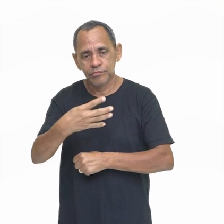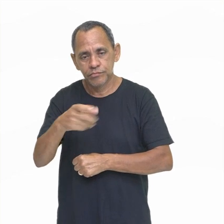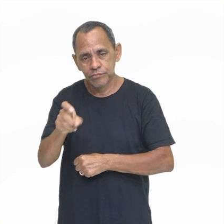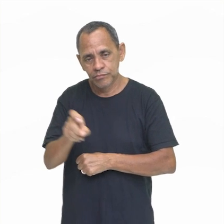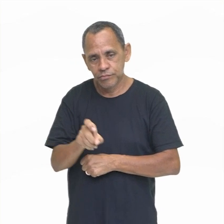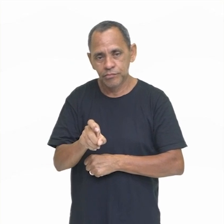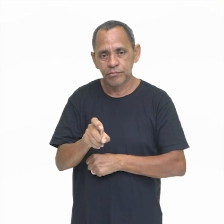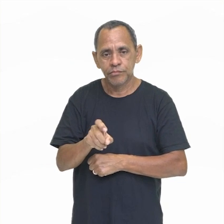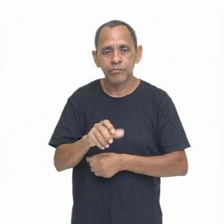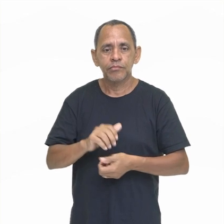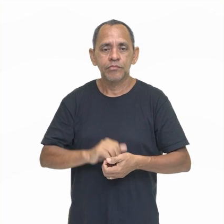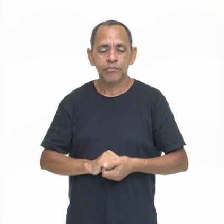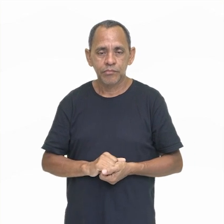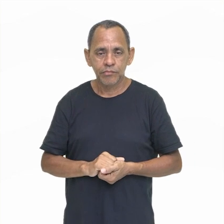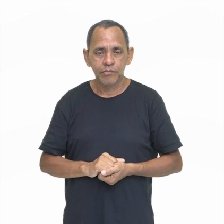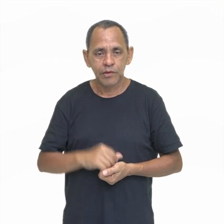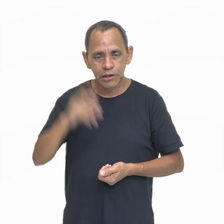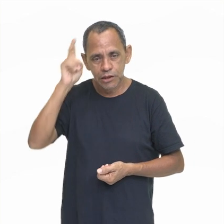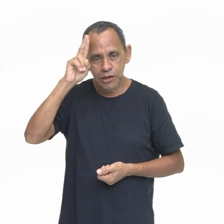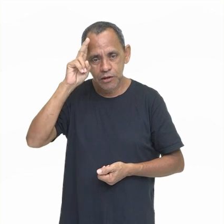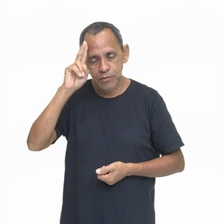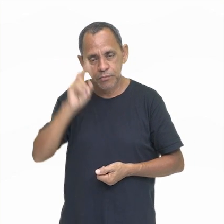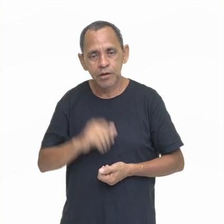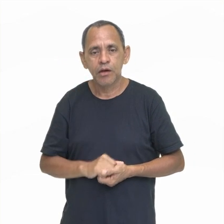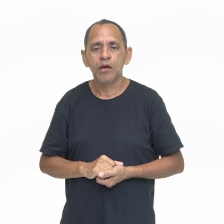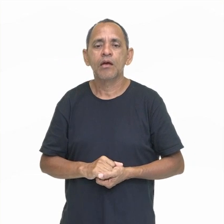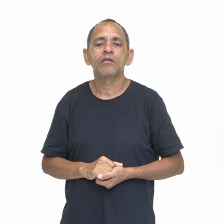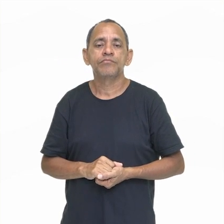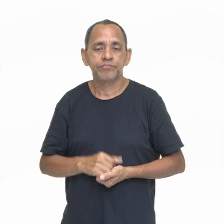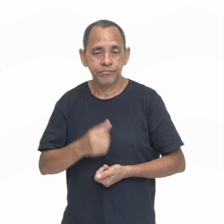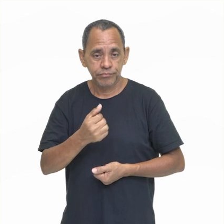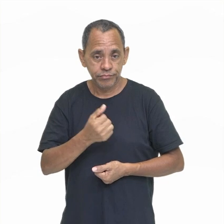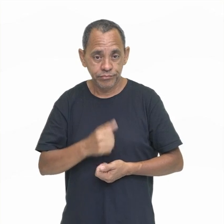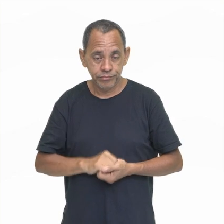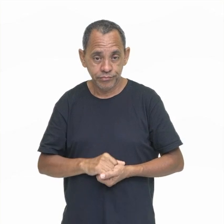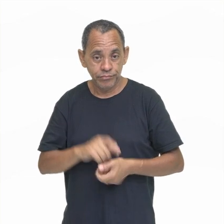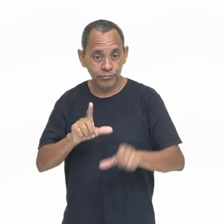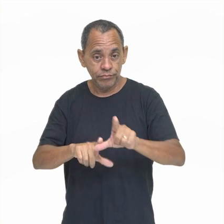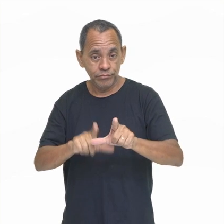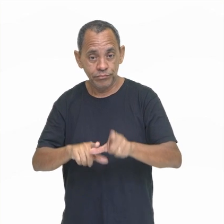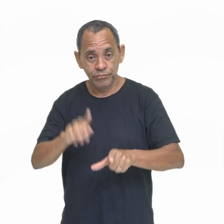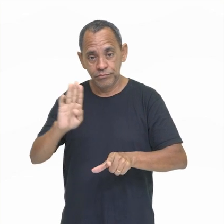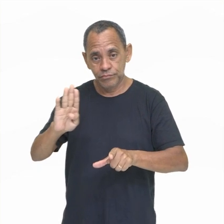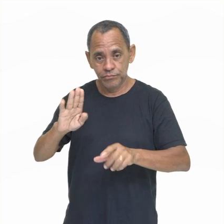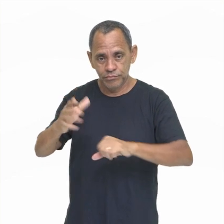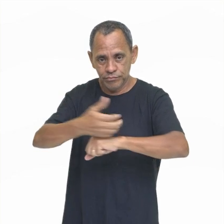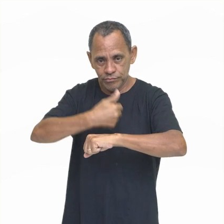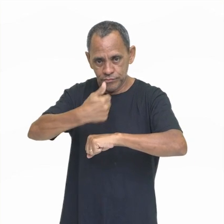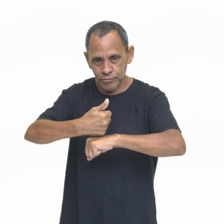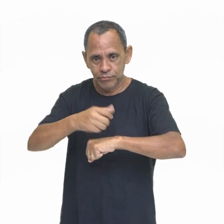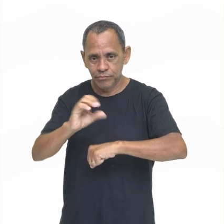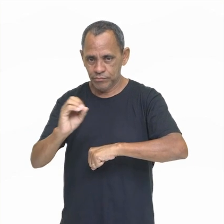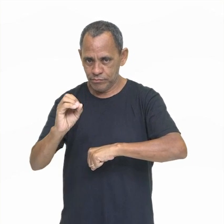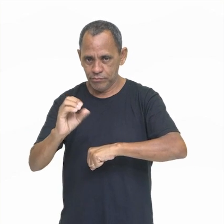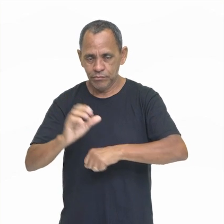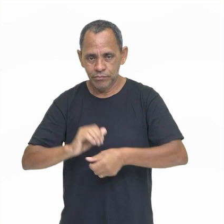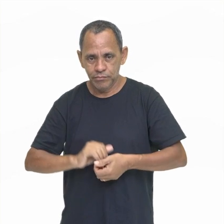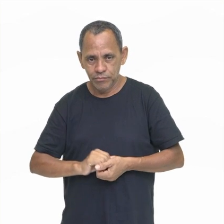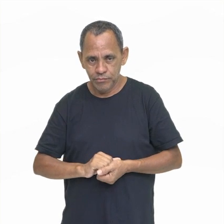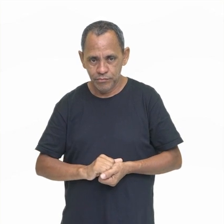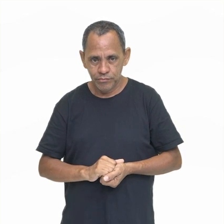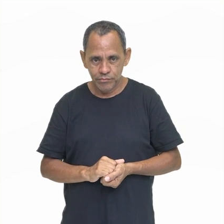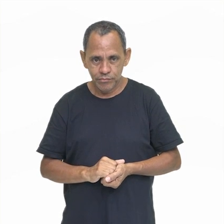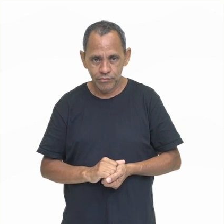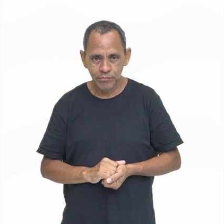lembrar que o b não está aparecendo mas ele pode ser zero né Ele é zero então